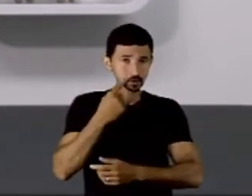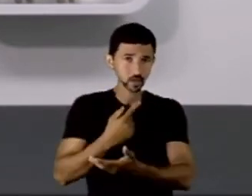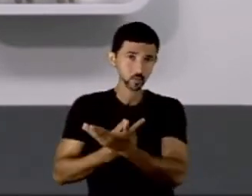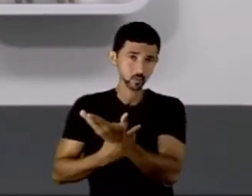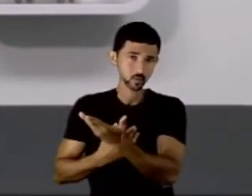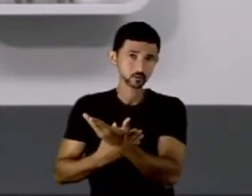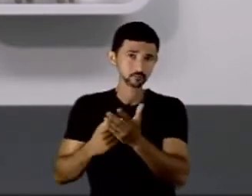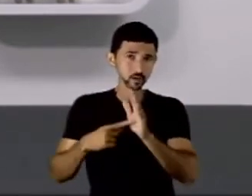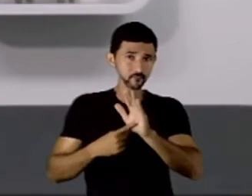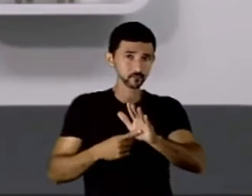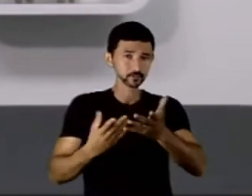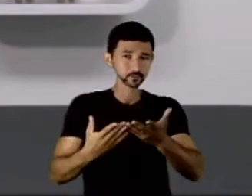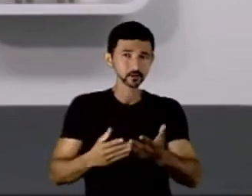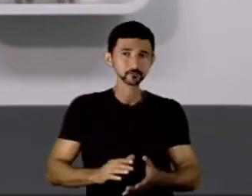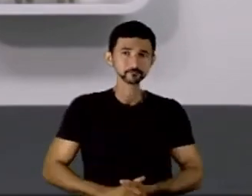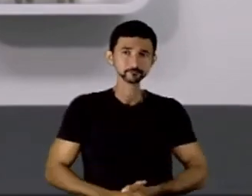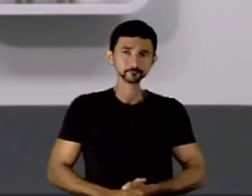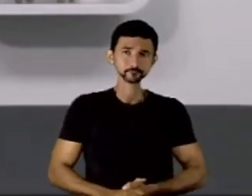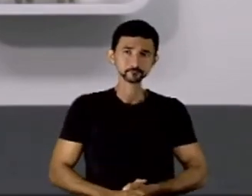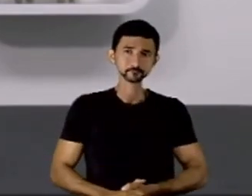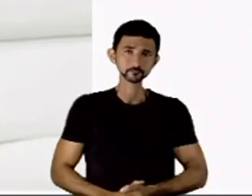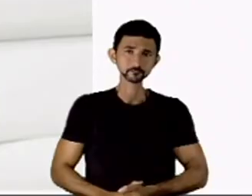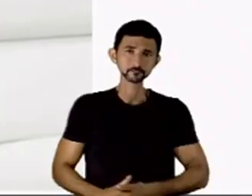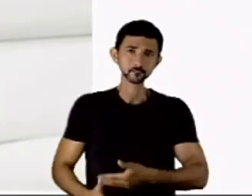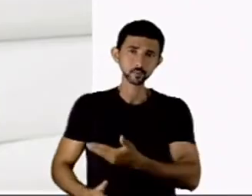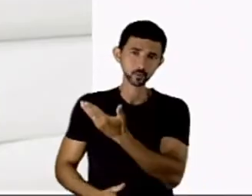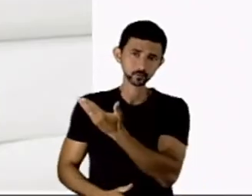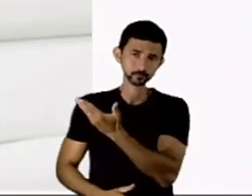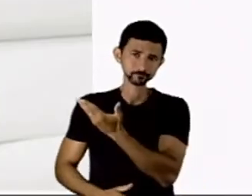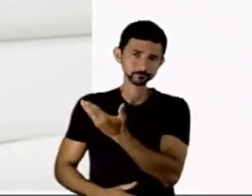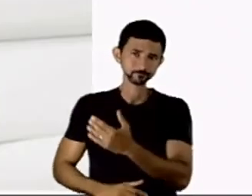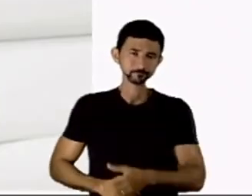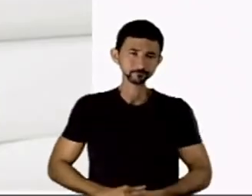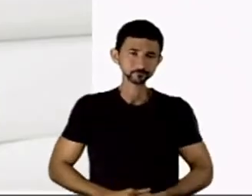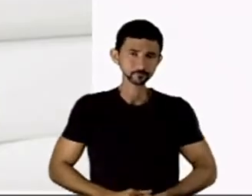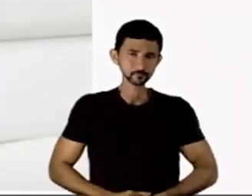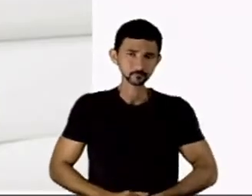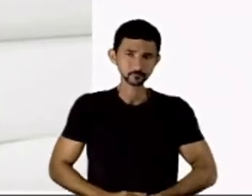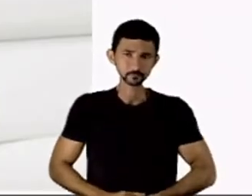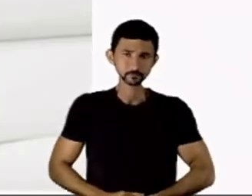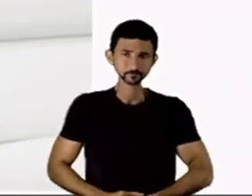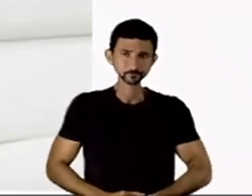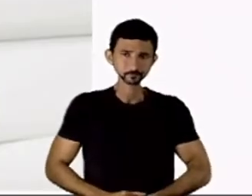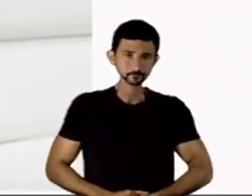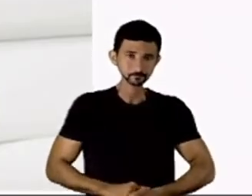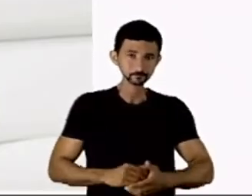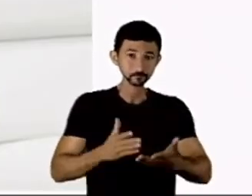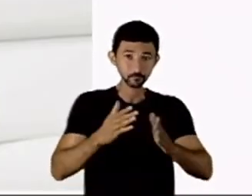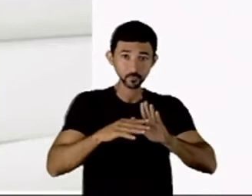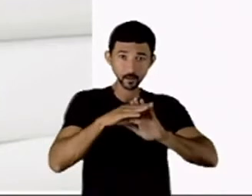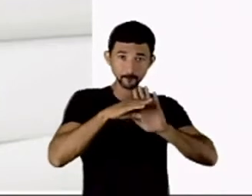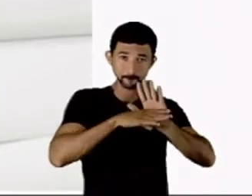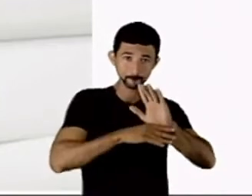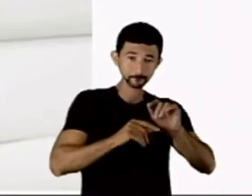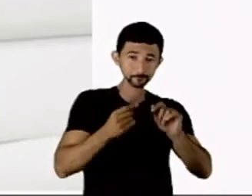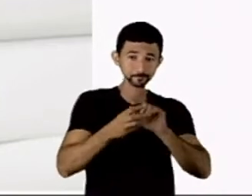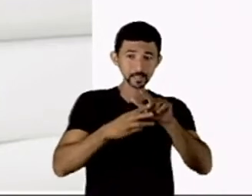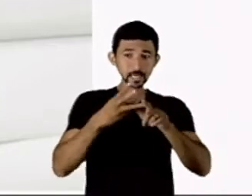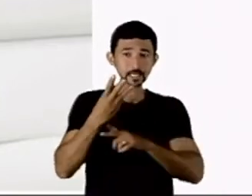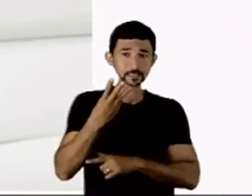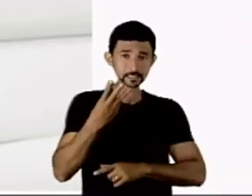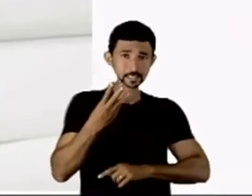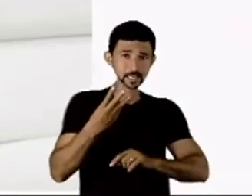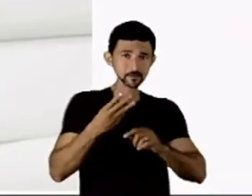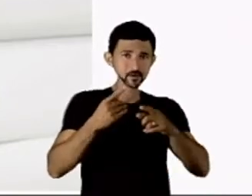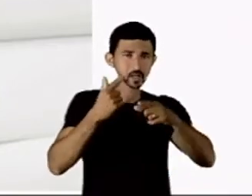para vocês nessa próxima tela. Acompanha lá comigo. Nós tivemos aqui três